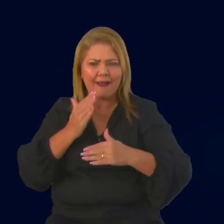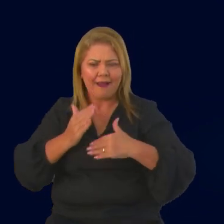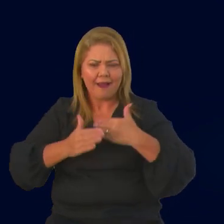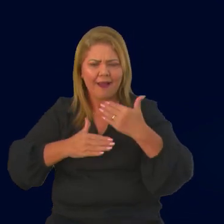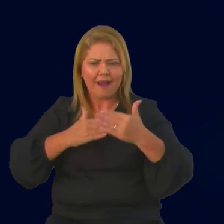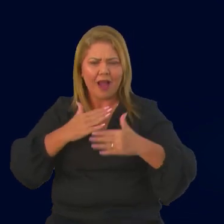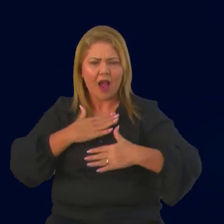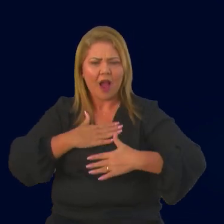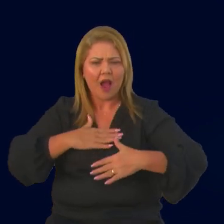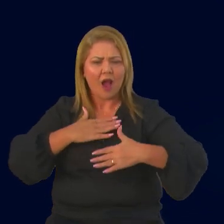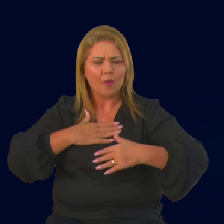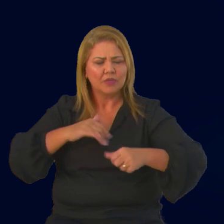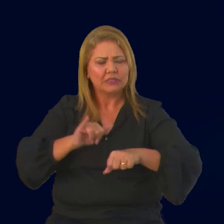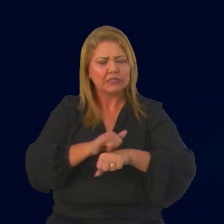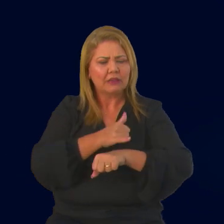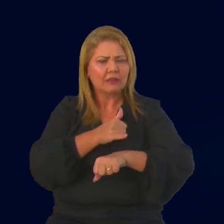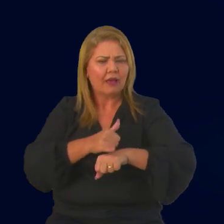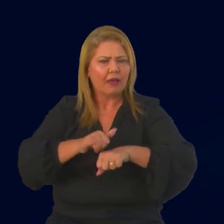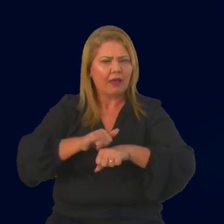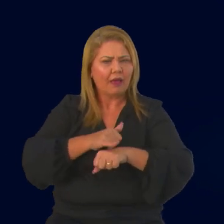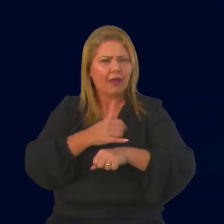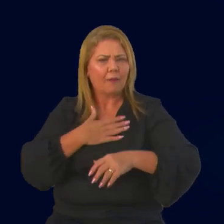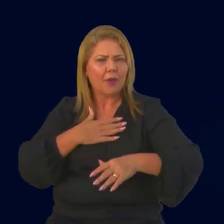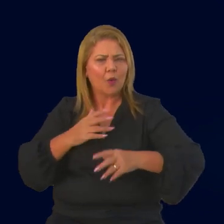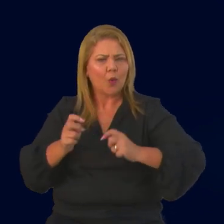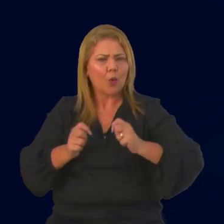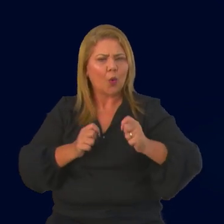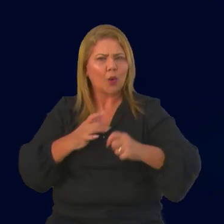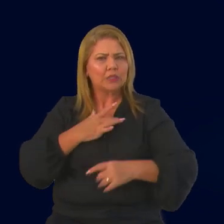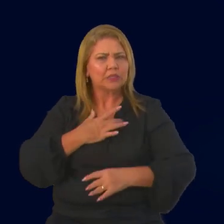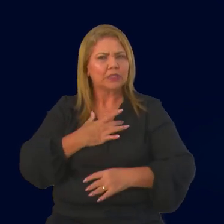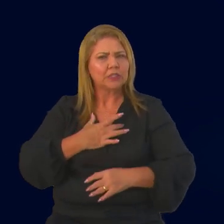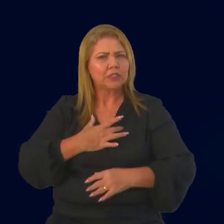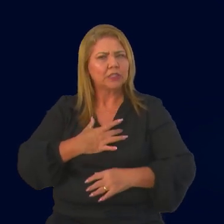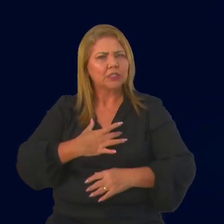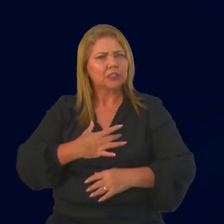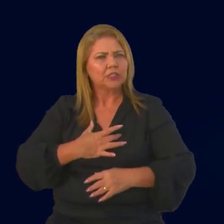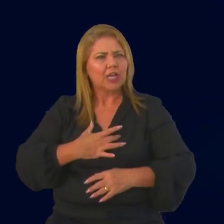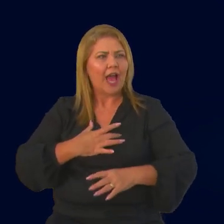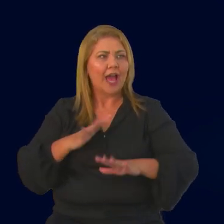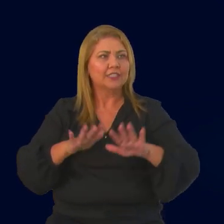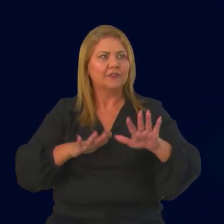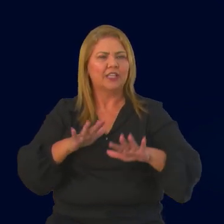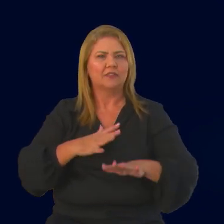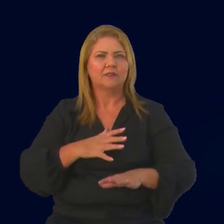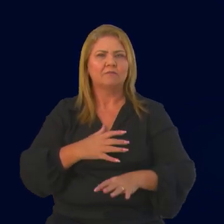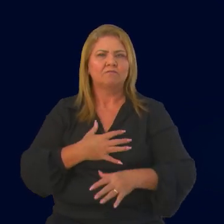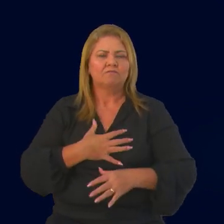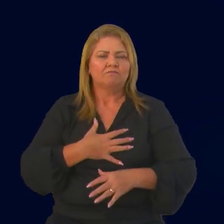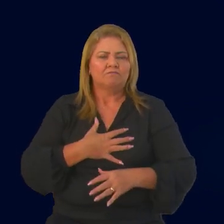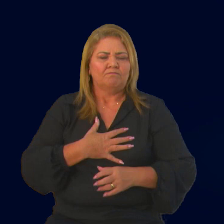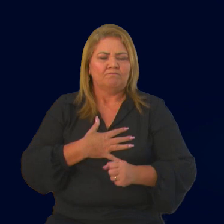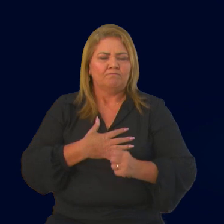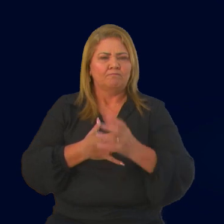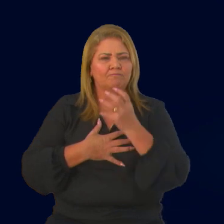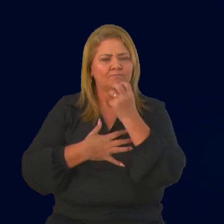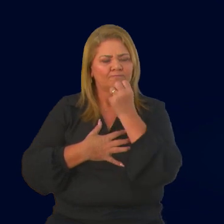pausas estratégicas. Que às vezes é respirar fundo, fechar a boca,